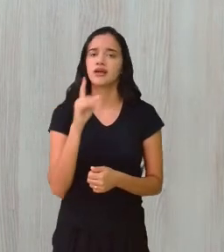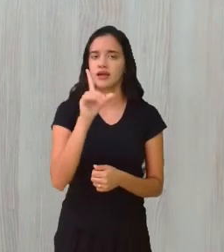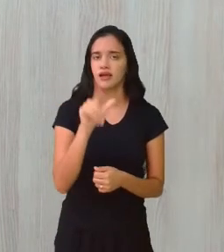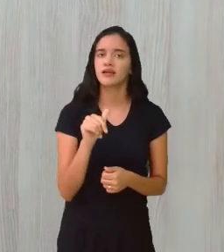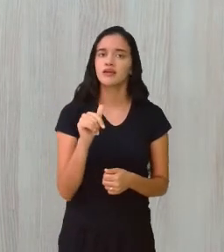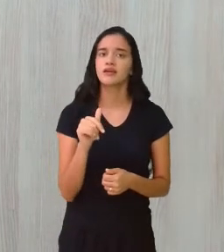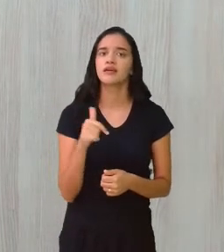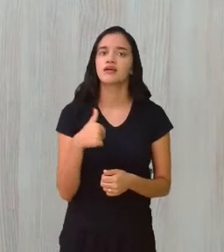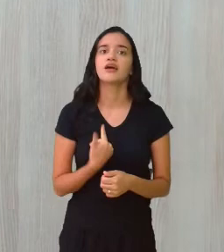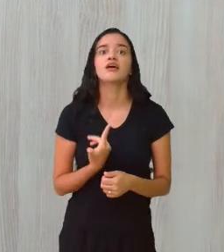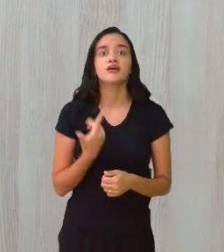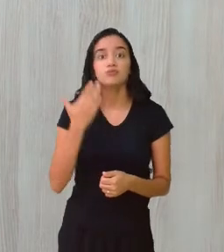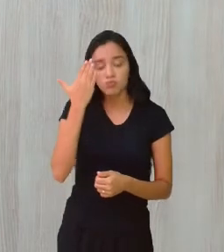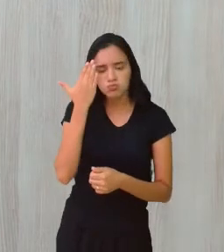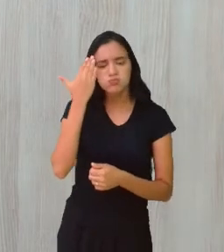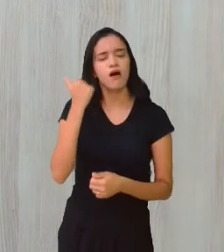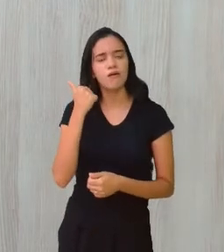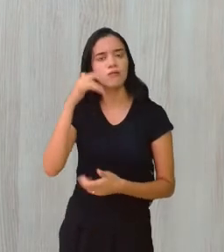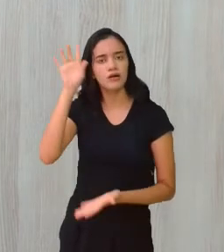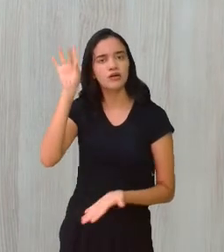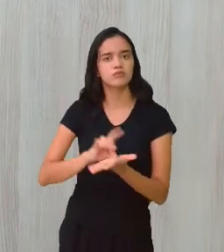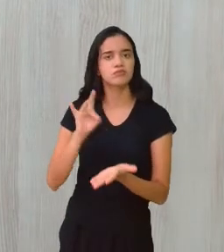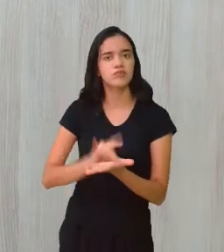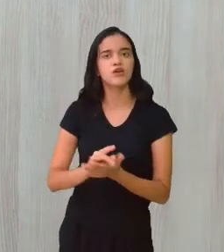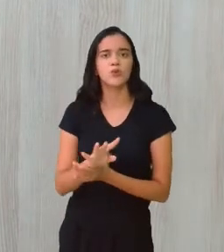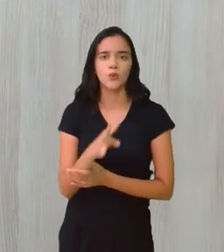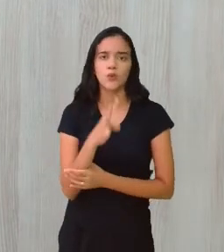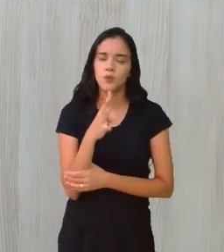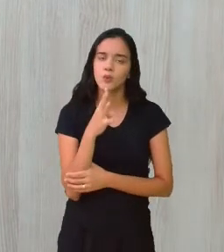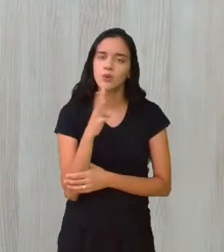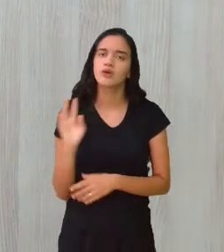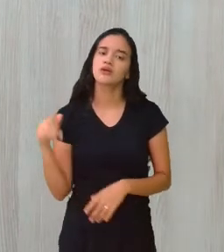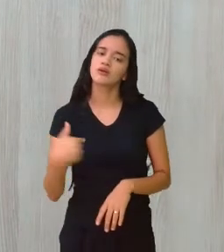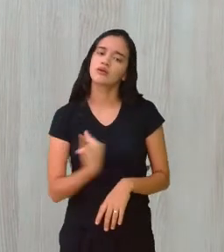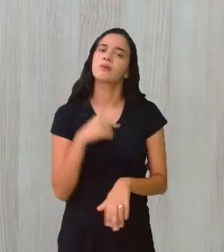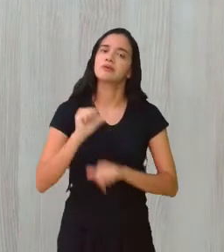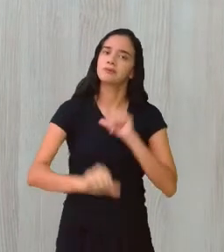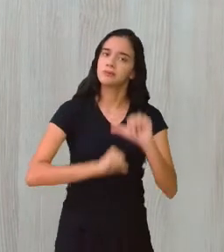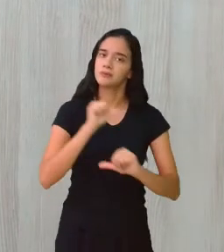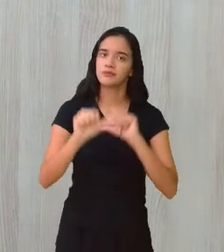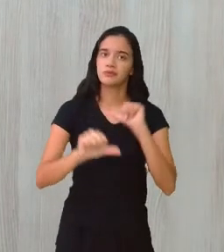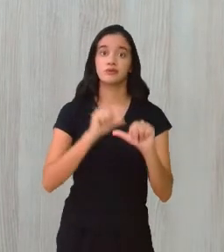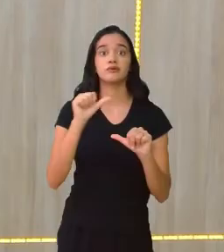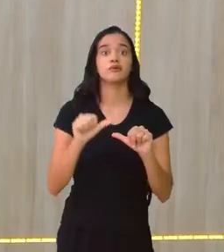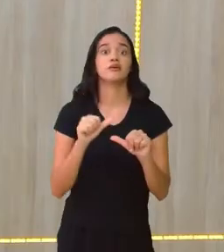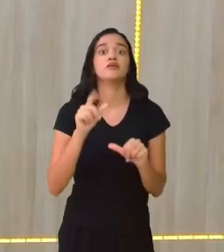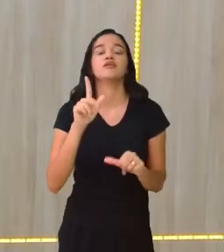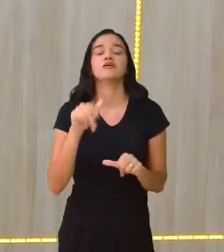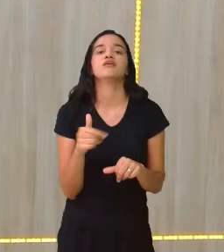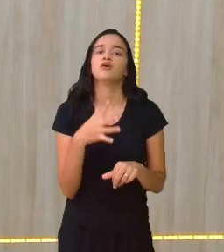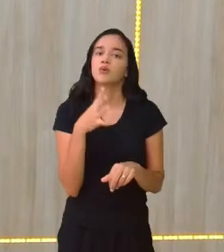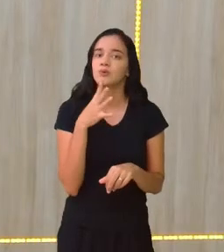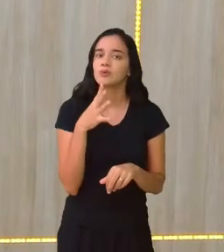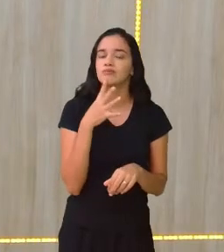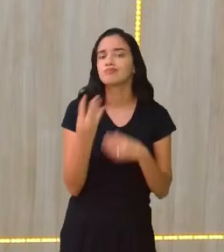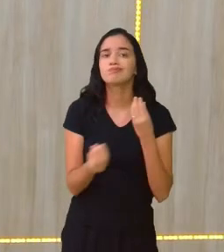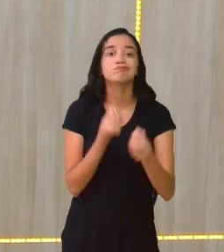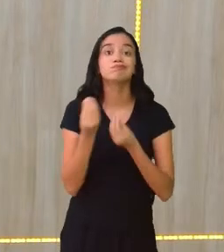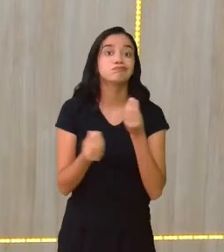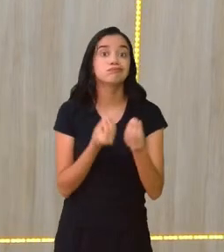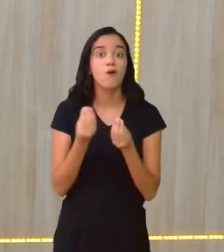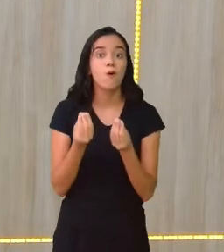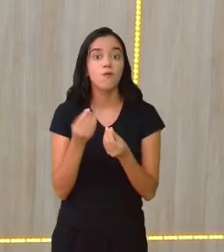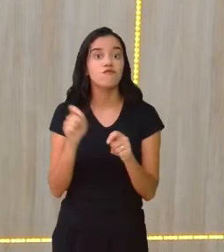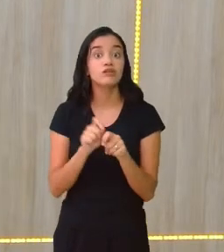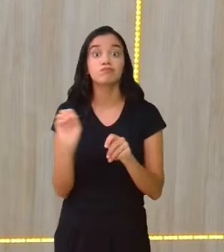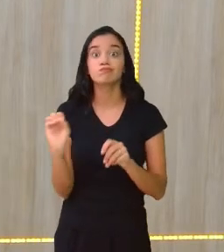que a gente fique sabido mesmo, conhecedor, para que a gente possa mudar alguma coisa. Porque sem conhecimento a gente não tem como fazer nada,